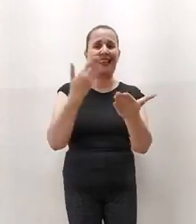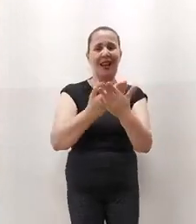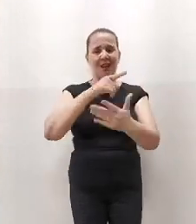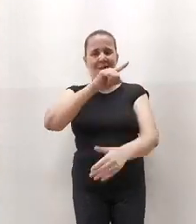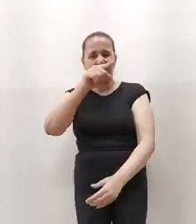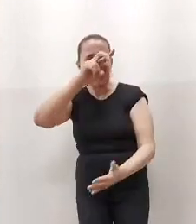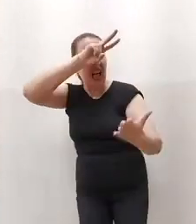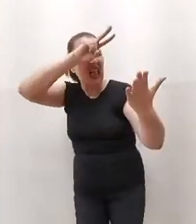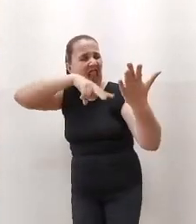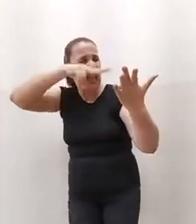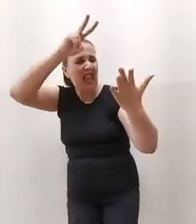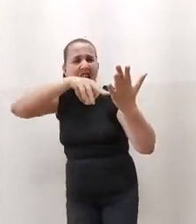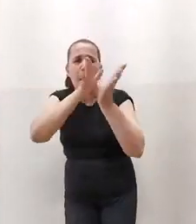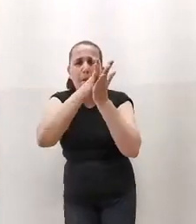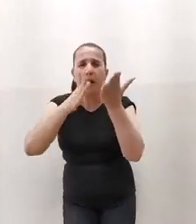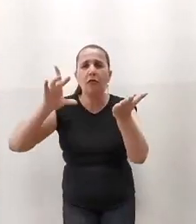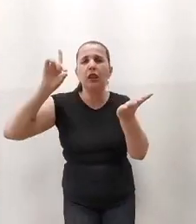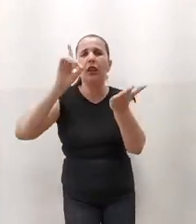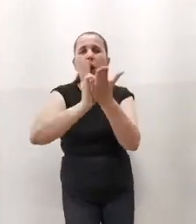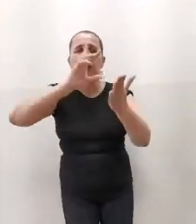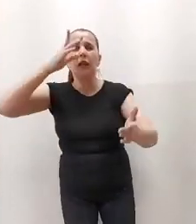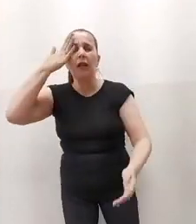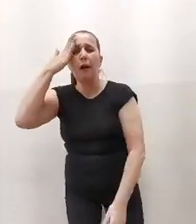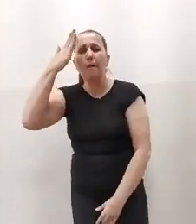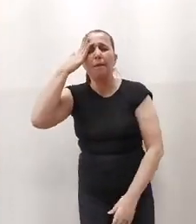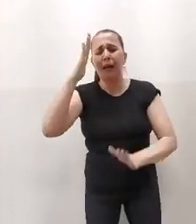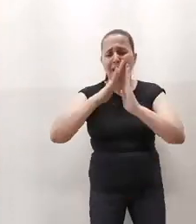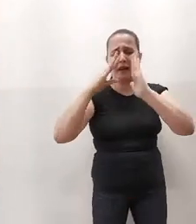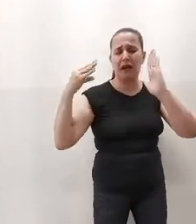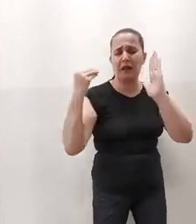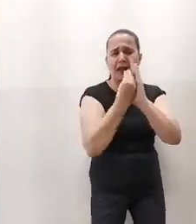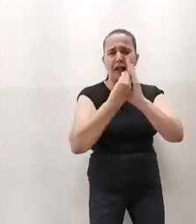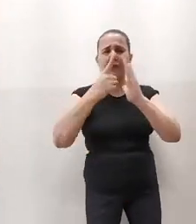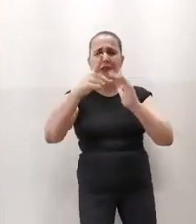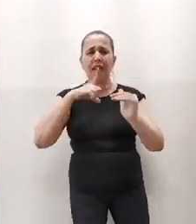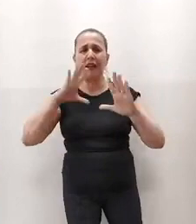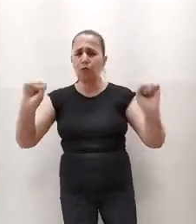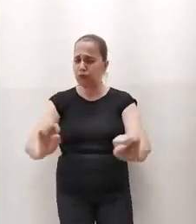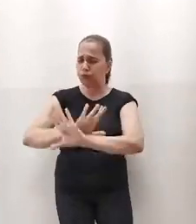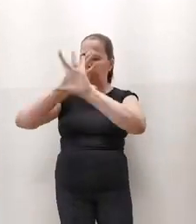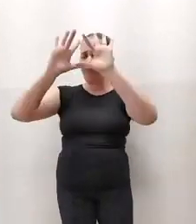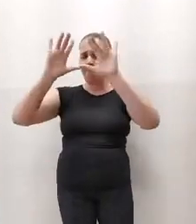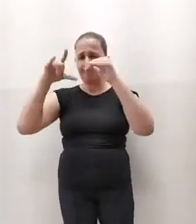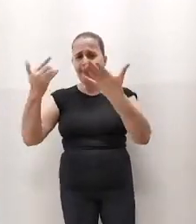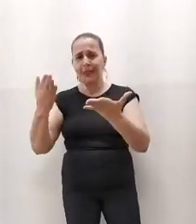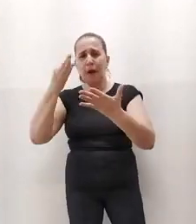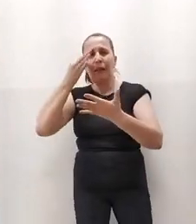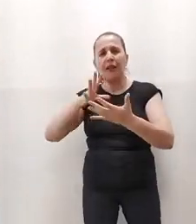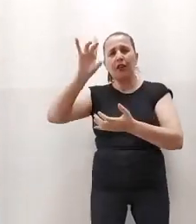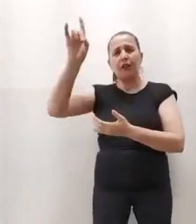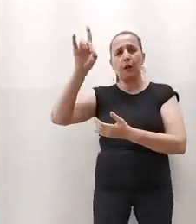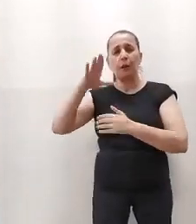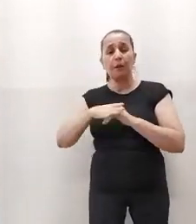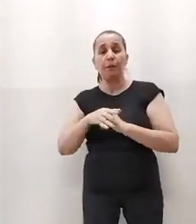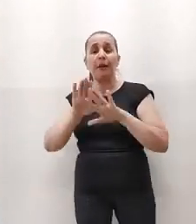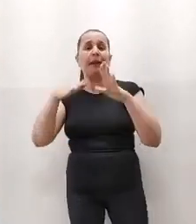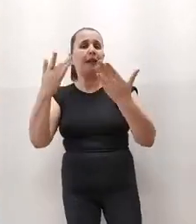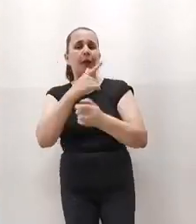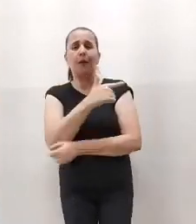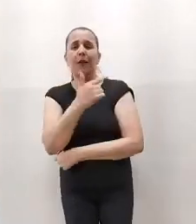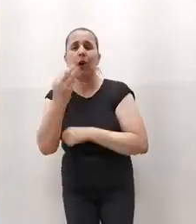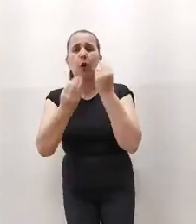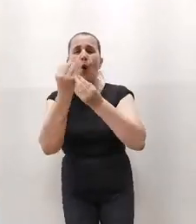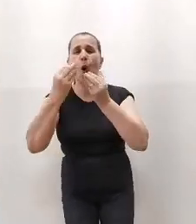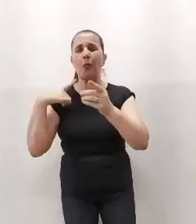você ler as escrituras e saber que essa igreja se tornará gloriosa aos olhos de Deus. Então não é mais